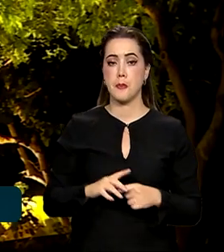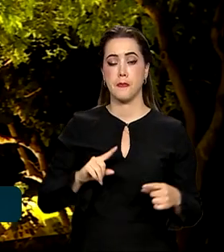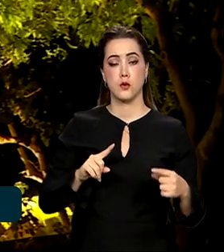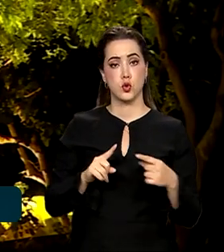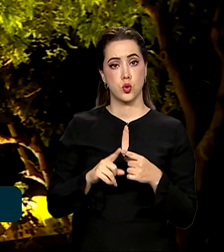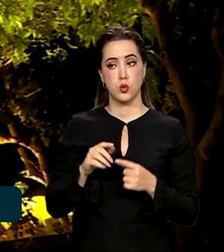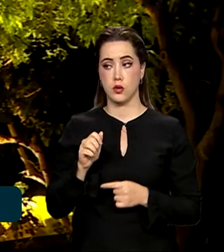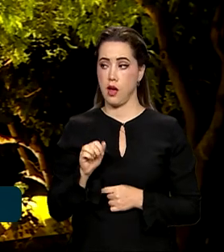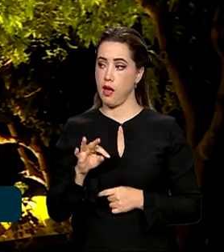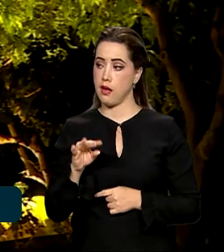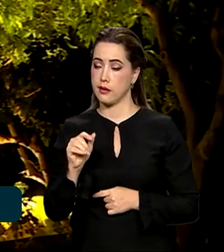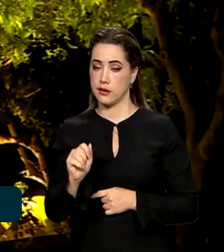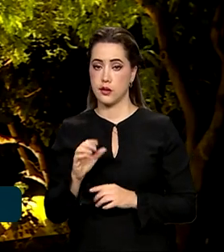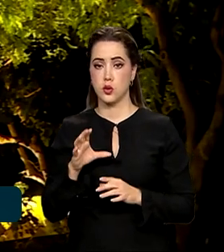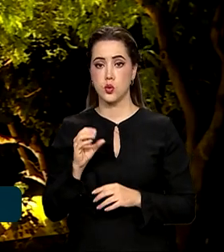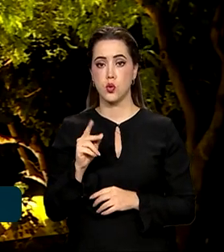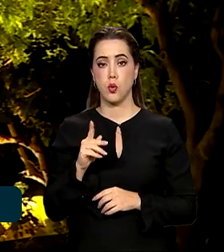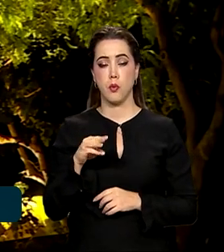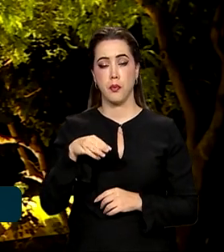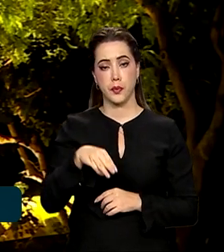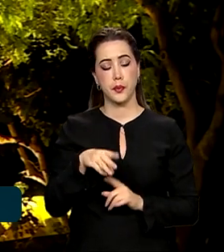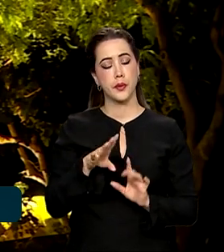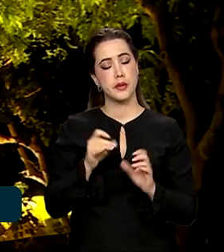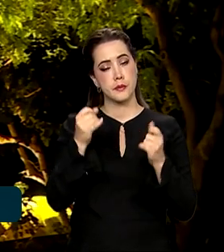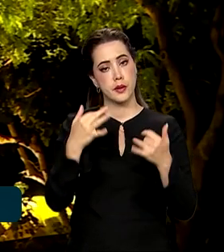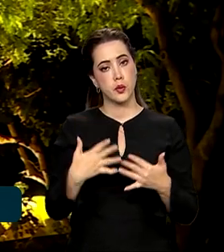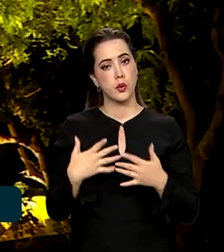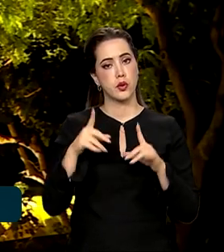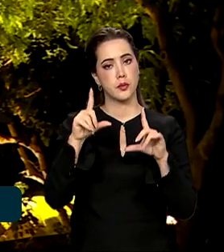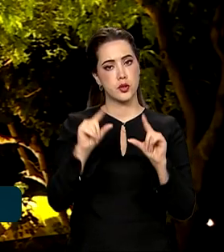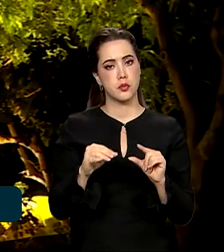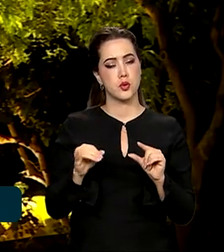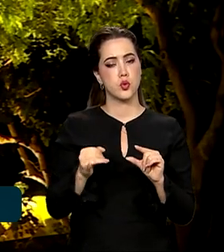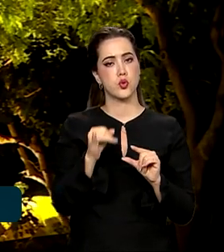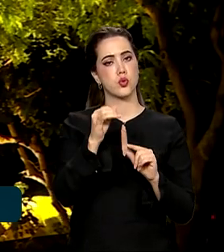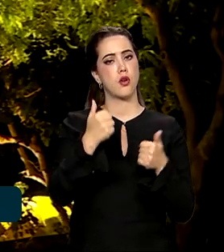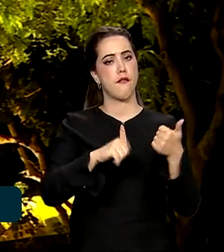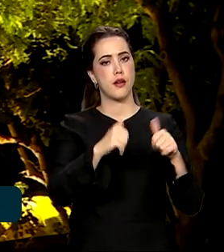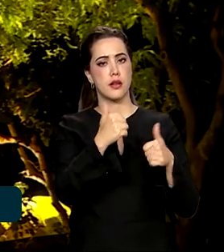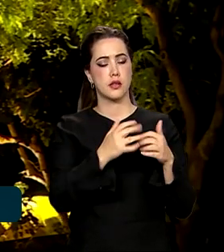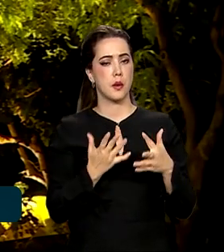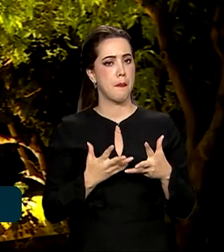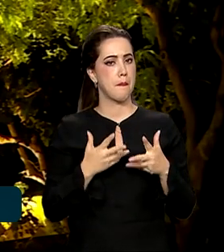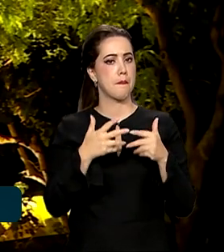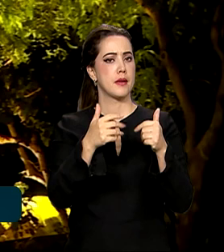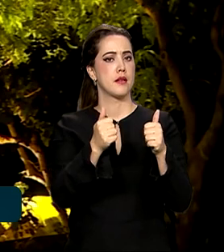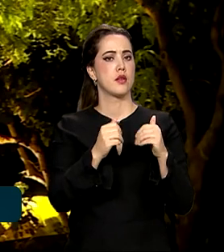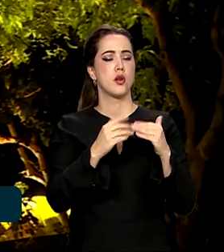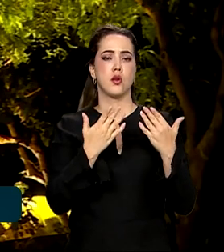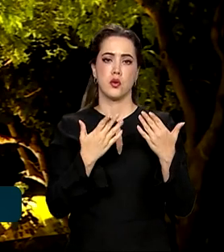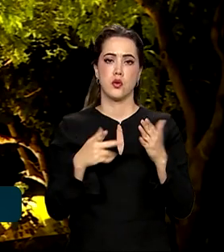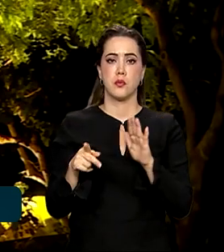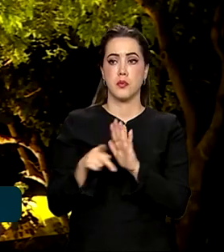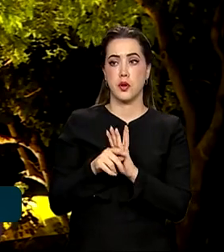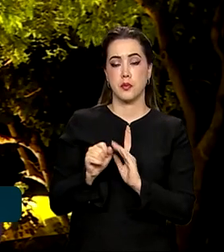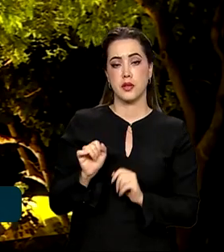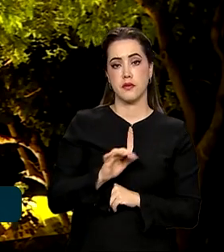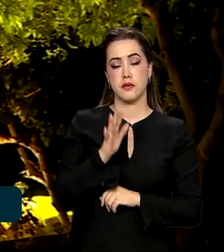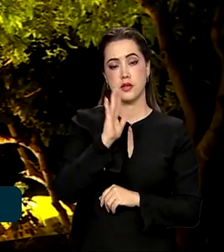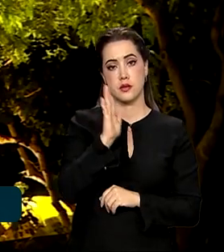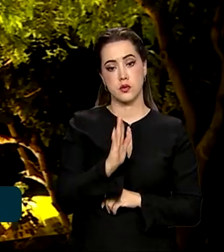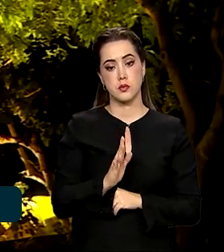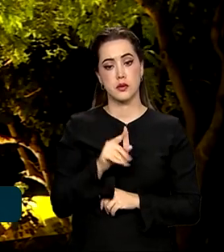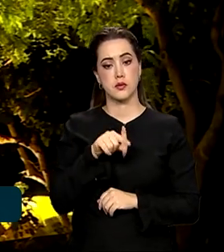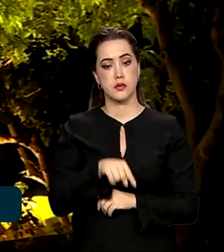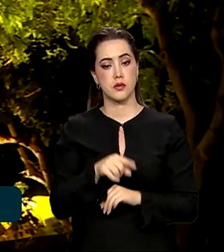ata do Copom, para a redução da taxa básica de juros, foi avaliado a melhora do quadro inflacionário. E